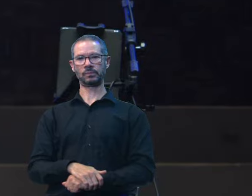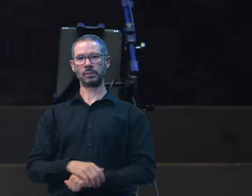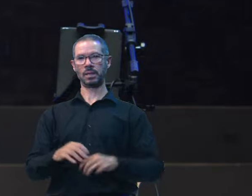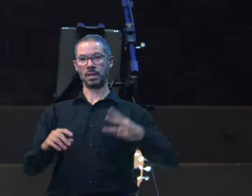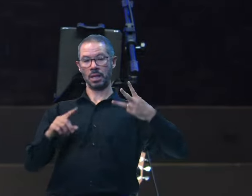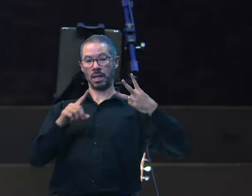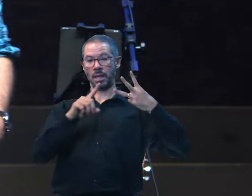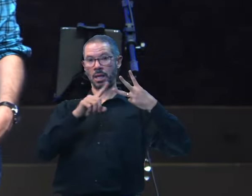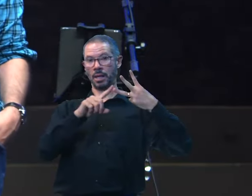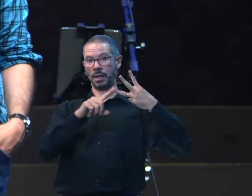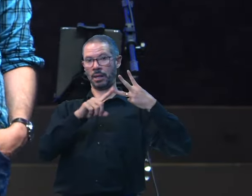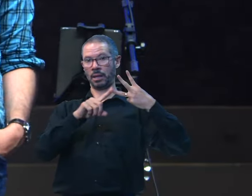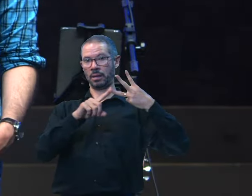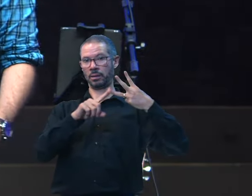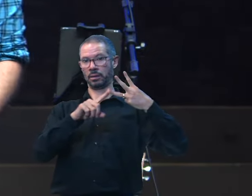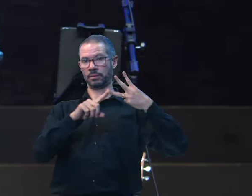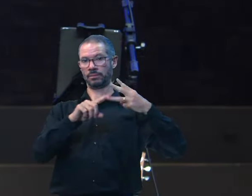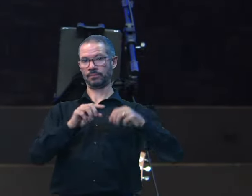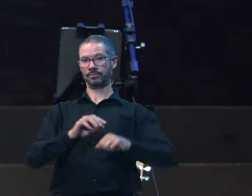Terceiro,